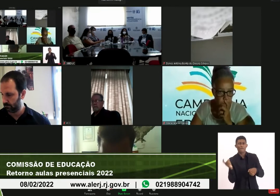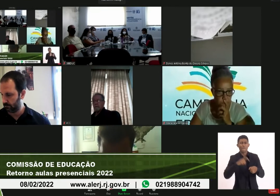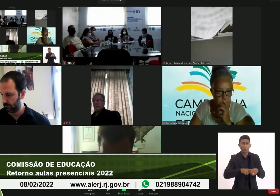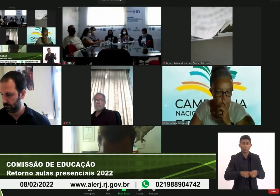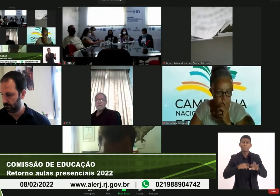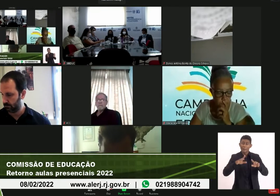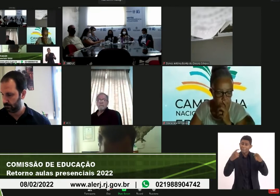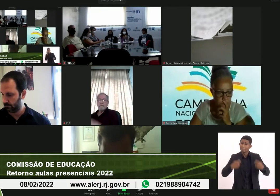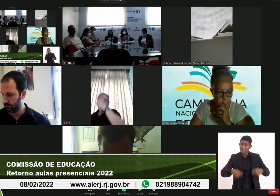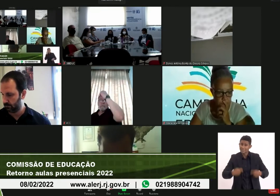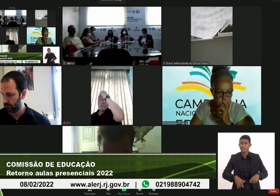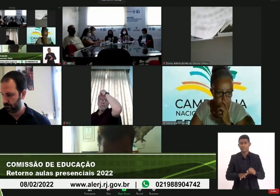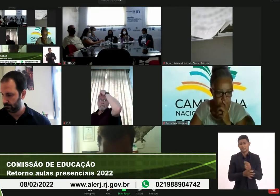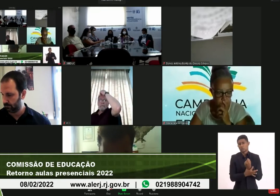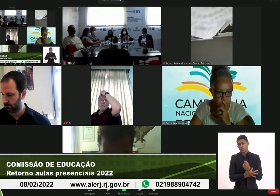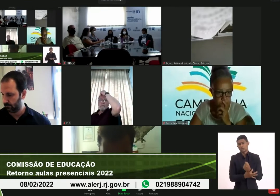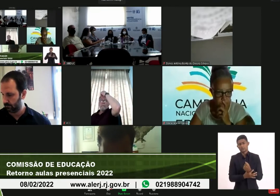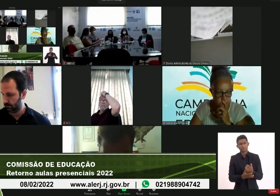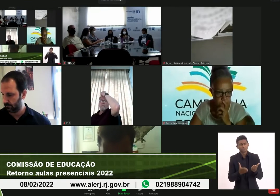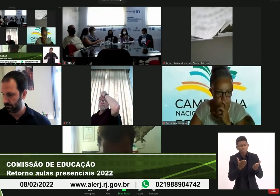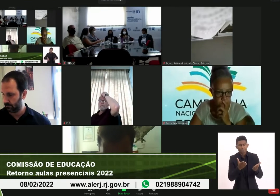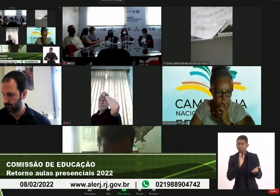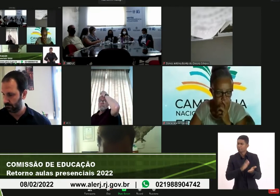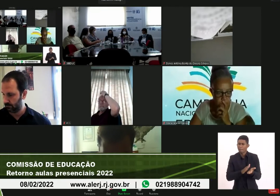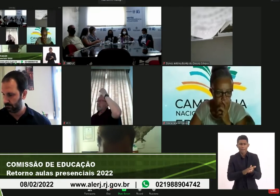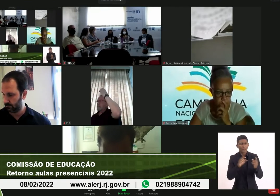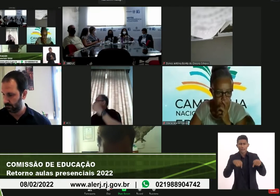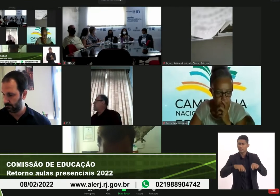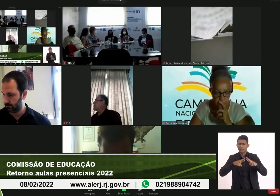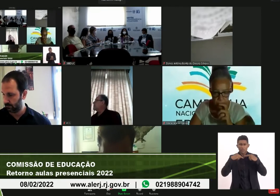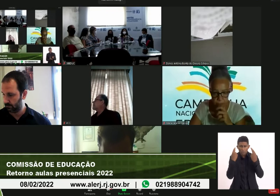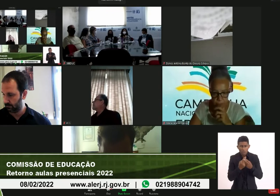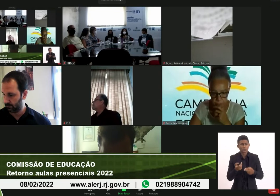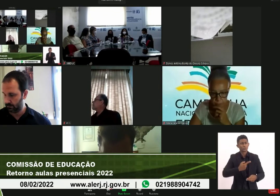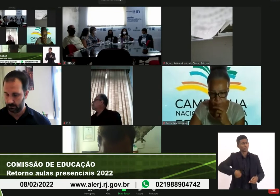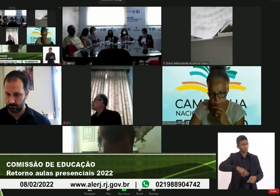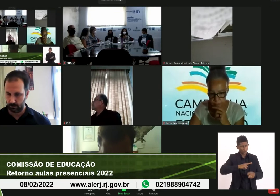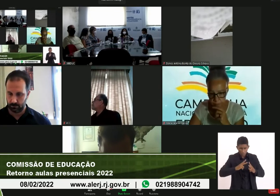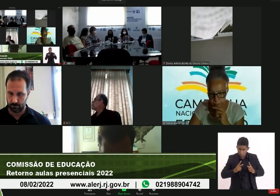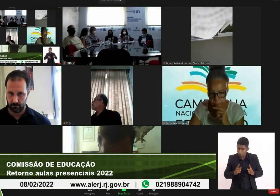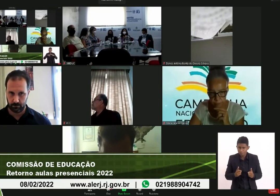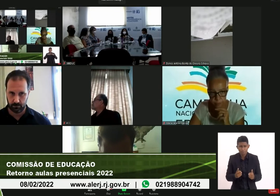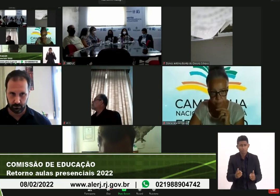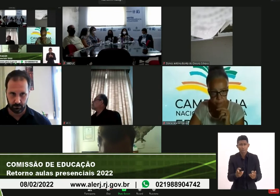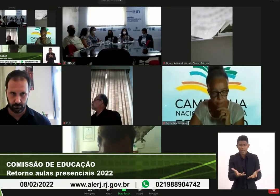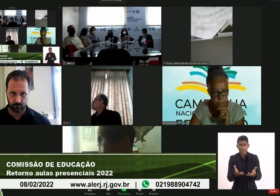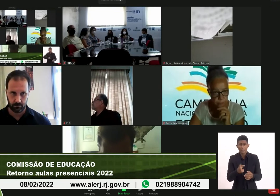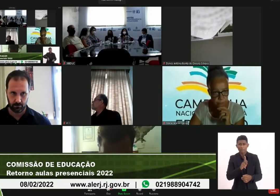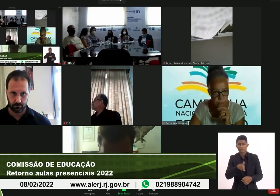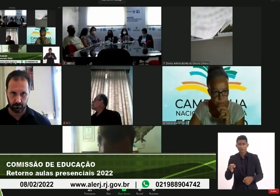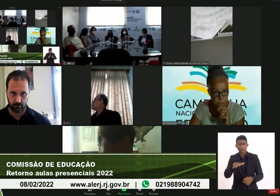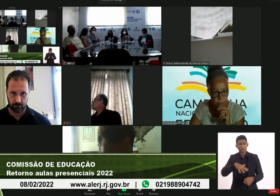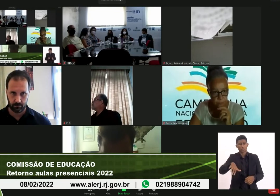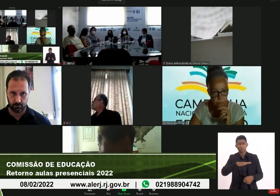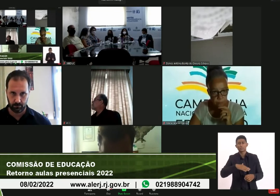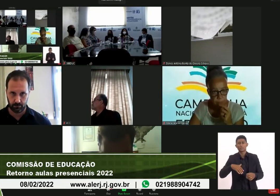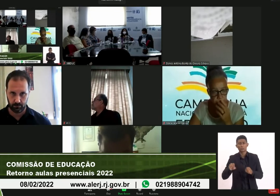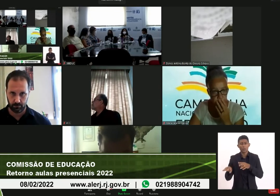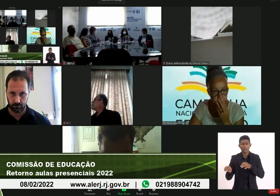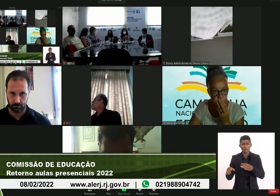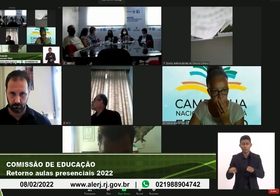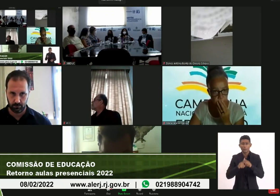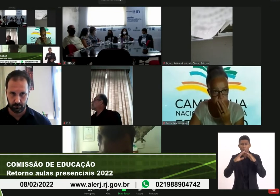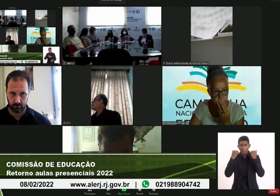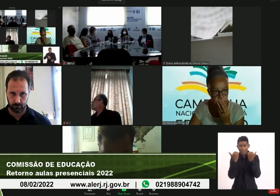Então, Flávio, parabéns aí pela realização da audiência e vamos firmes em defesa dos profissionais da educação e da comunidade escolar.